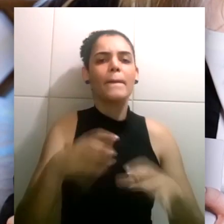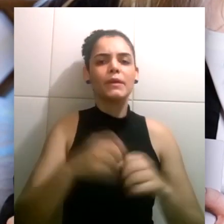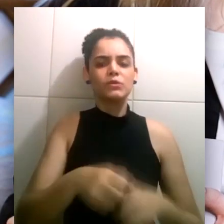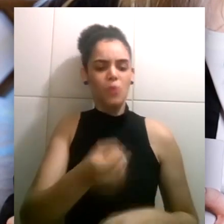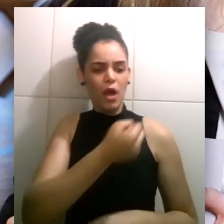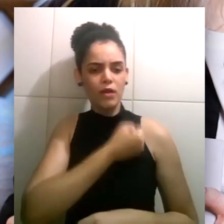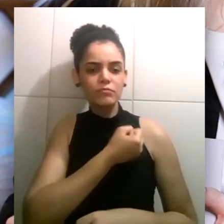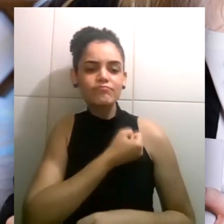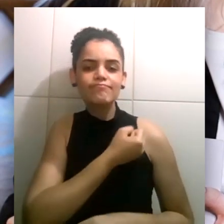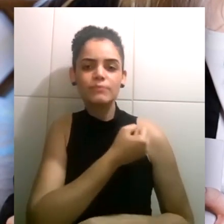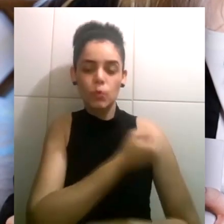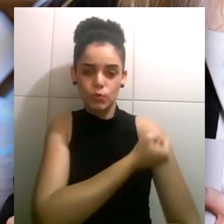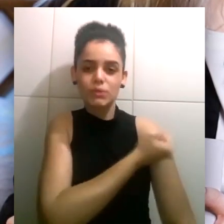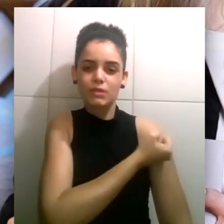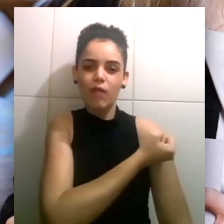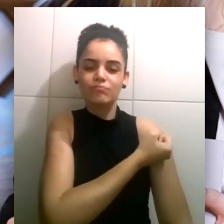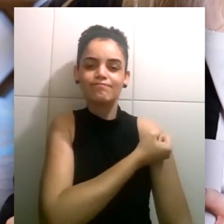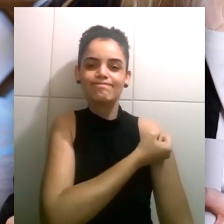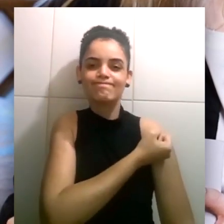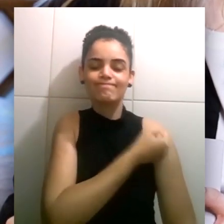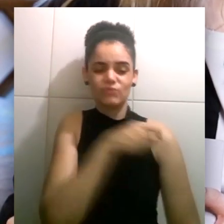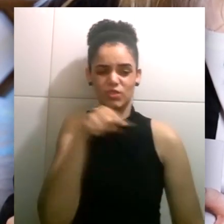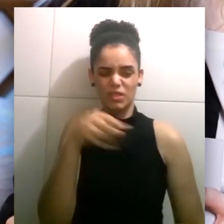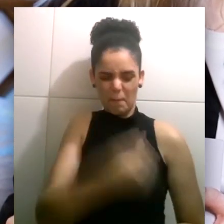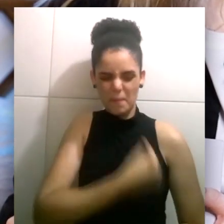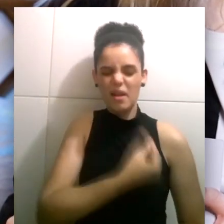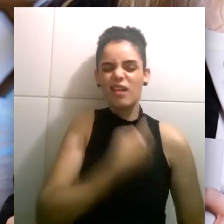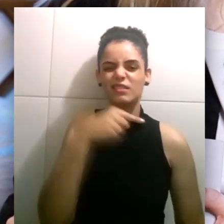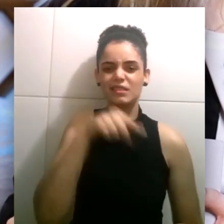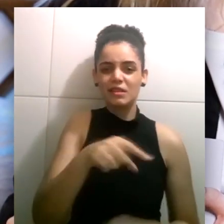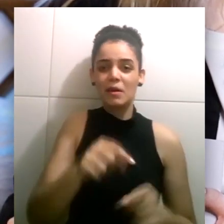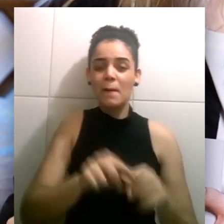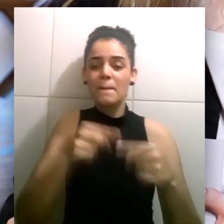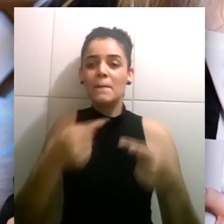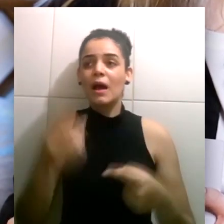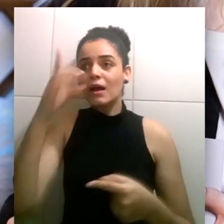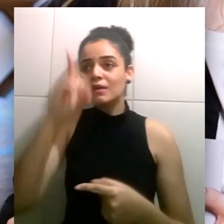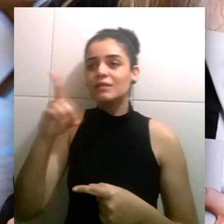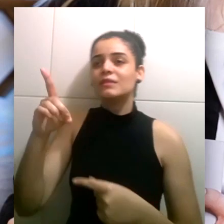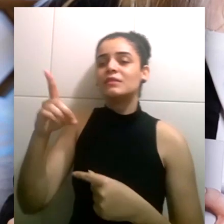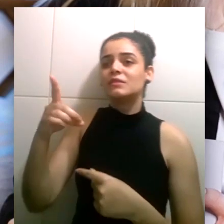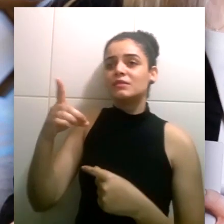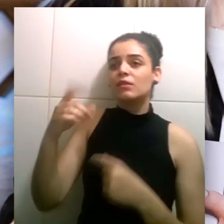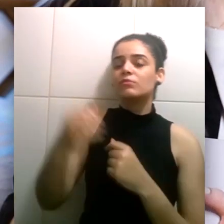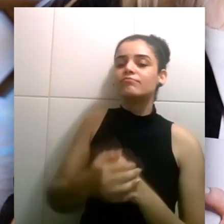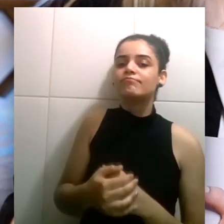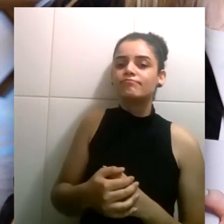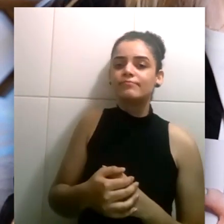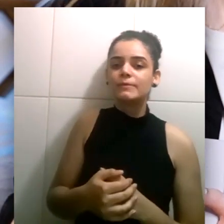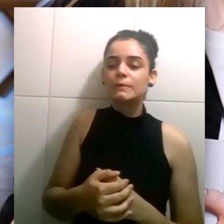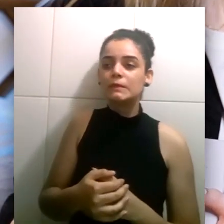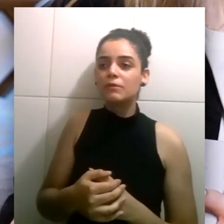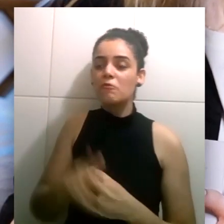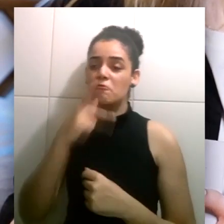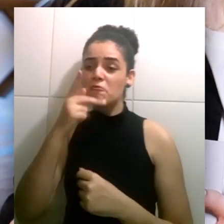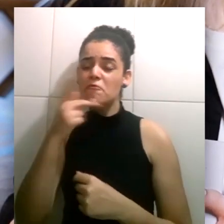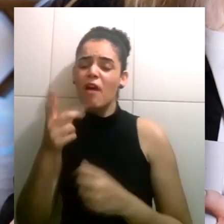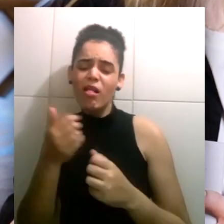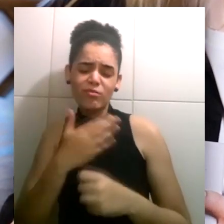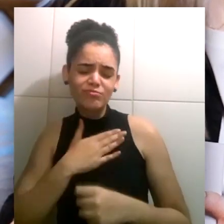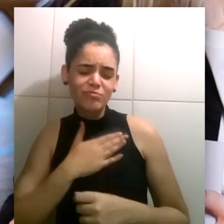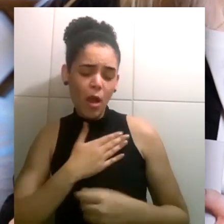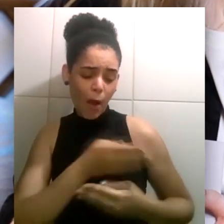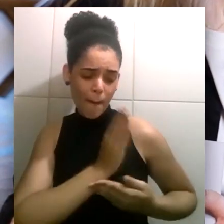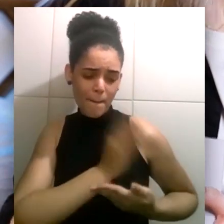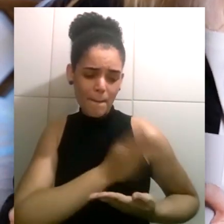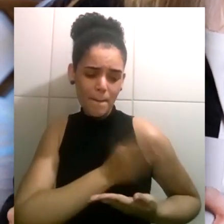eu fui recebendo muitas canções. Mas foi um tempo, Vicky, que Deus me pediu para não cantar. Assim, eu não estava no